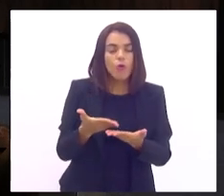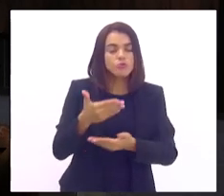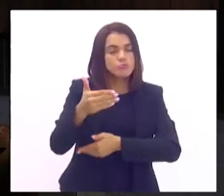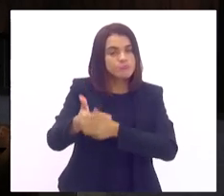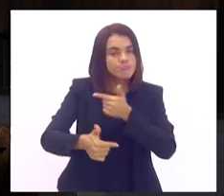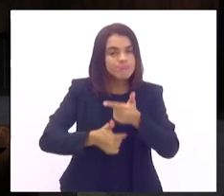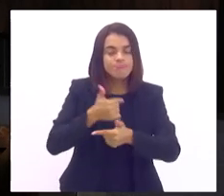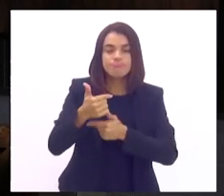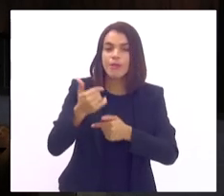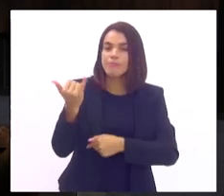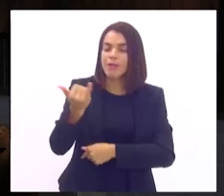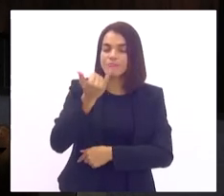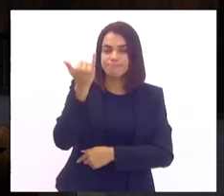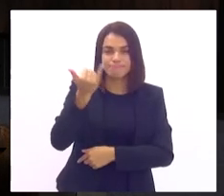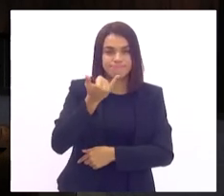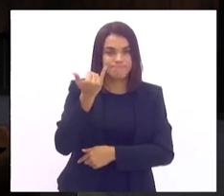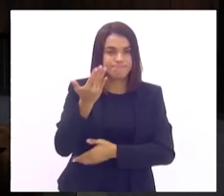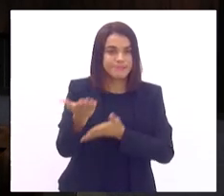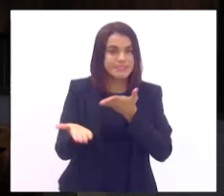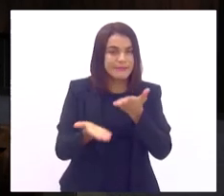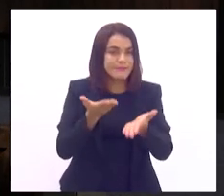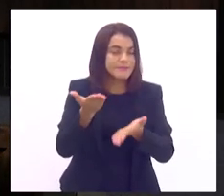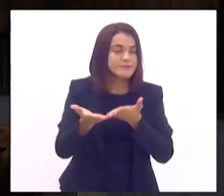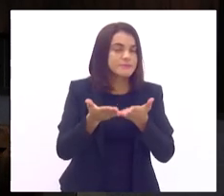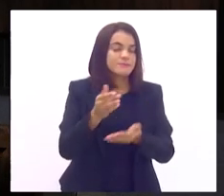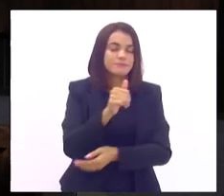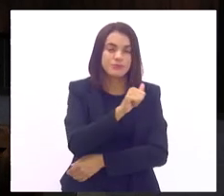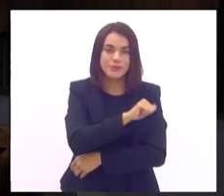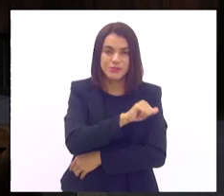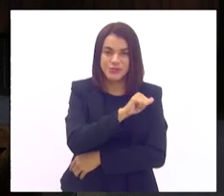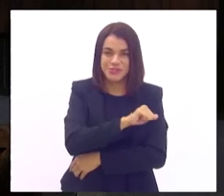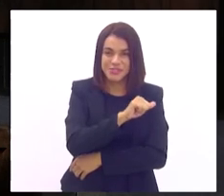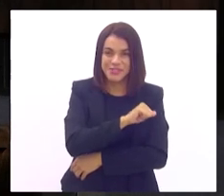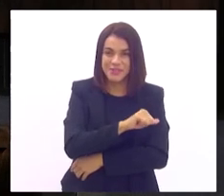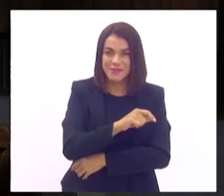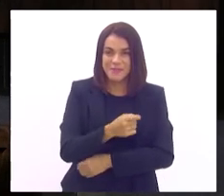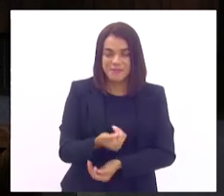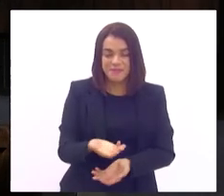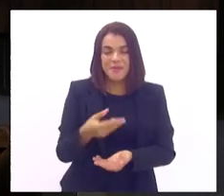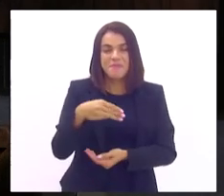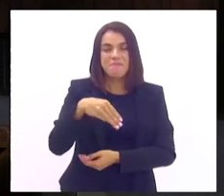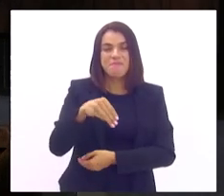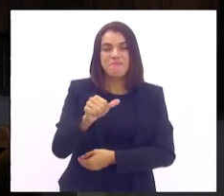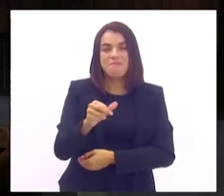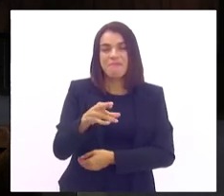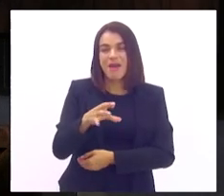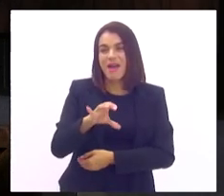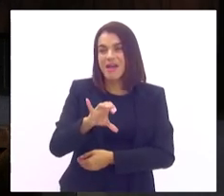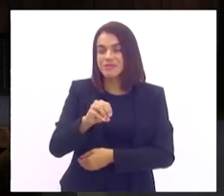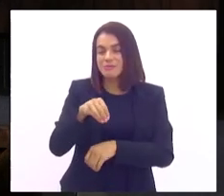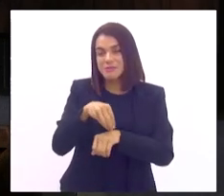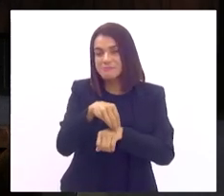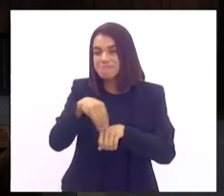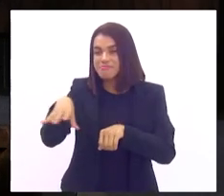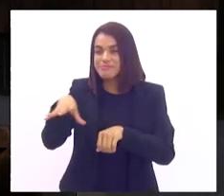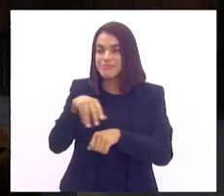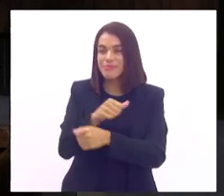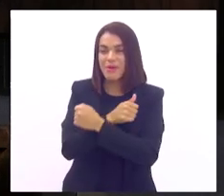um importante serviço aí para o município do Rio de Janeiro. Então, que o Márcio possa levar o meu abraço ao Gustavo também.